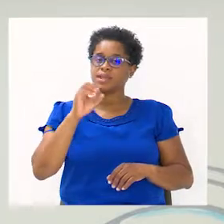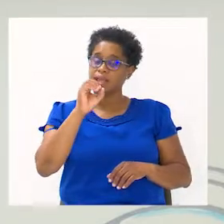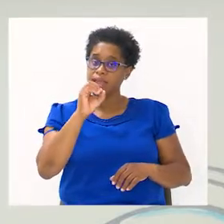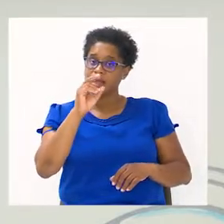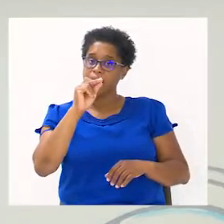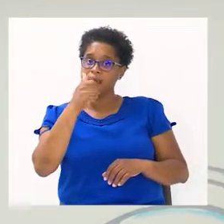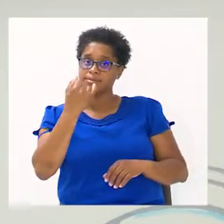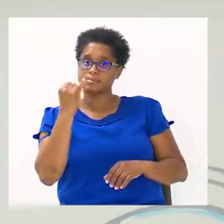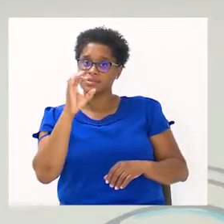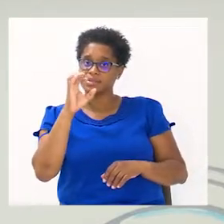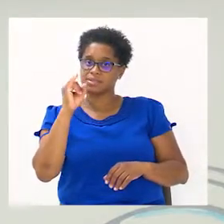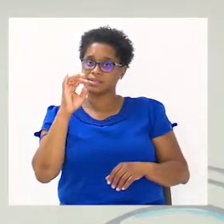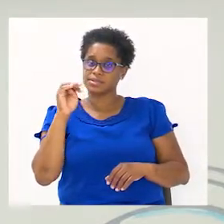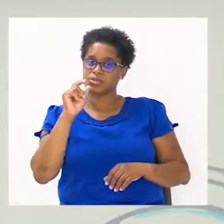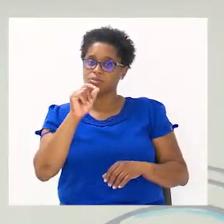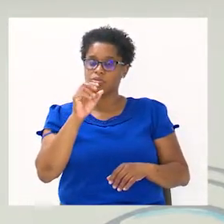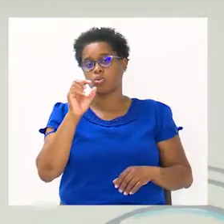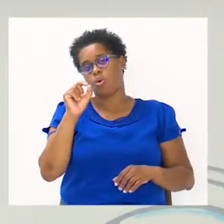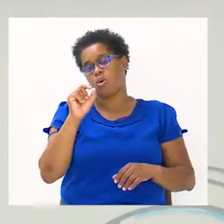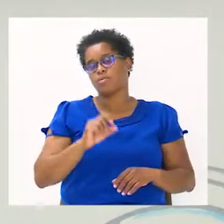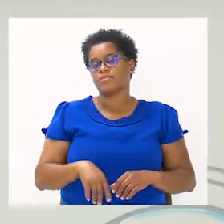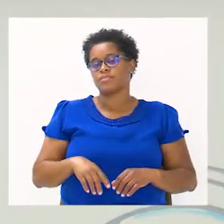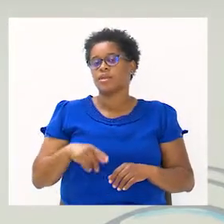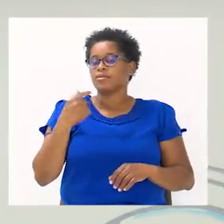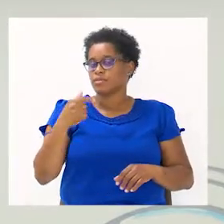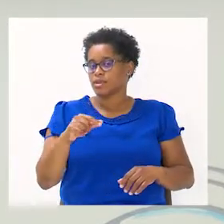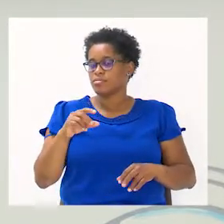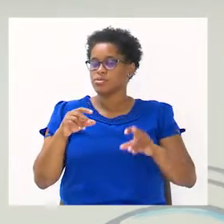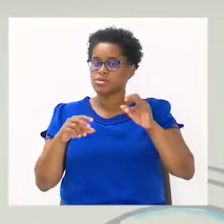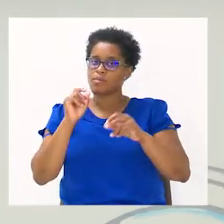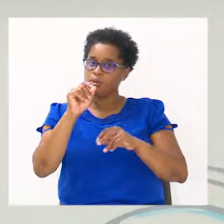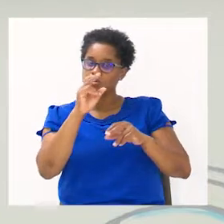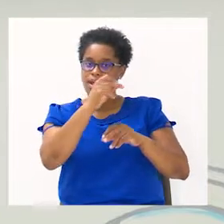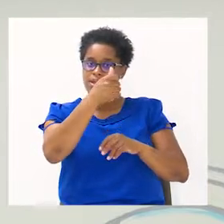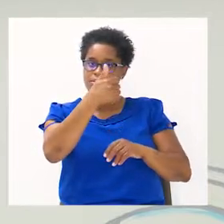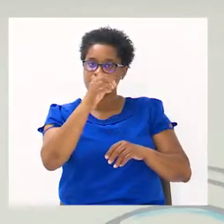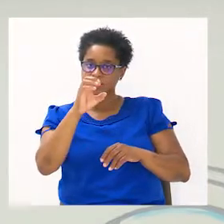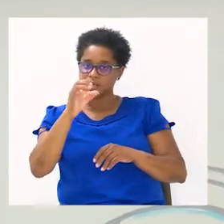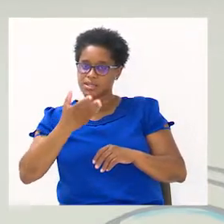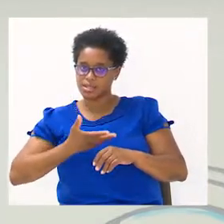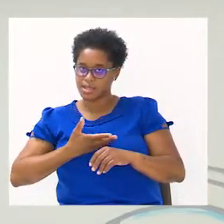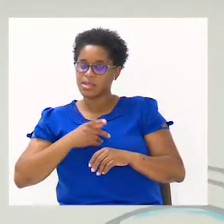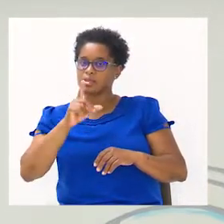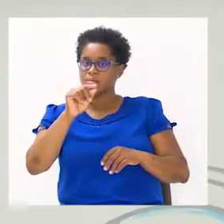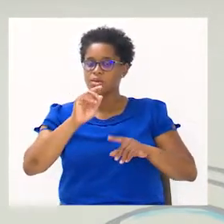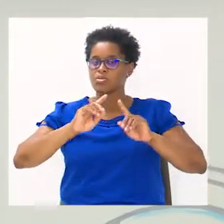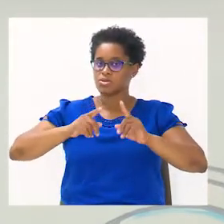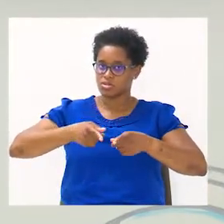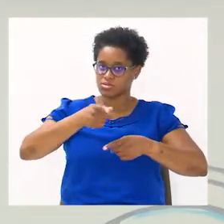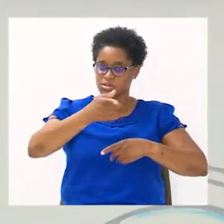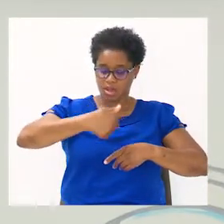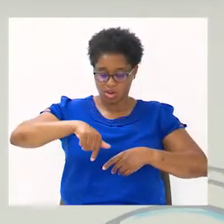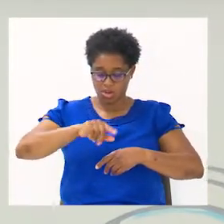ponto O. Então, temos representado esses pontos A, B, C, D e a origem, não é? Na